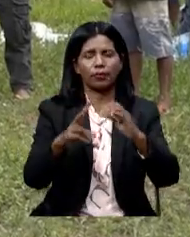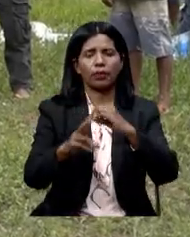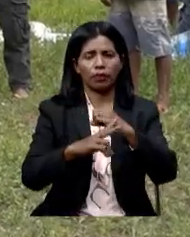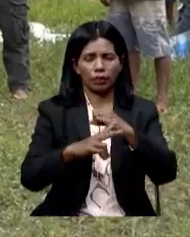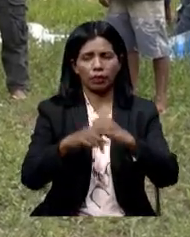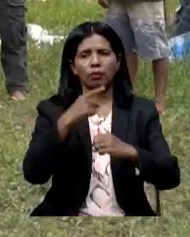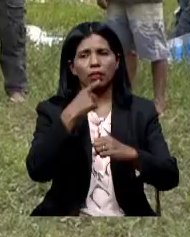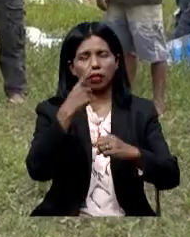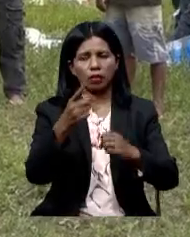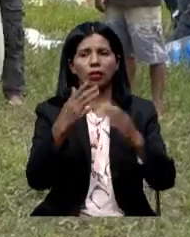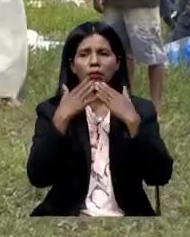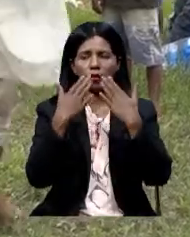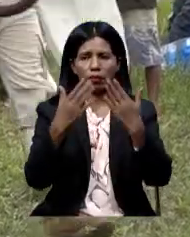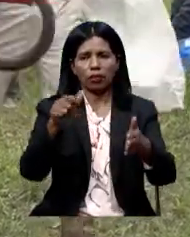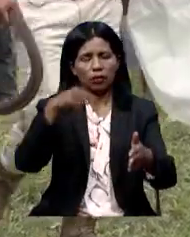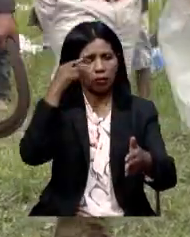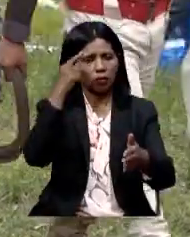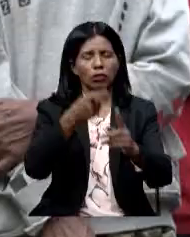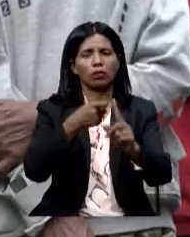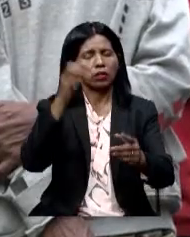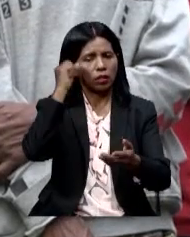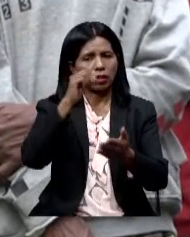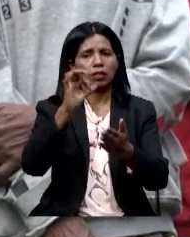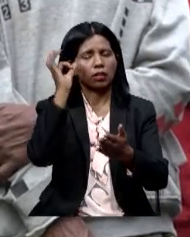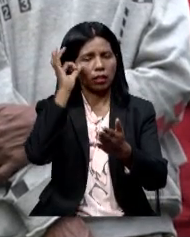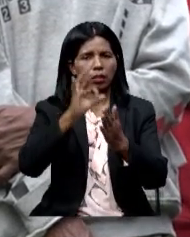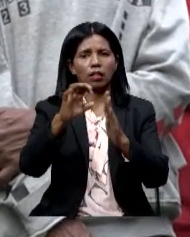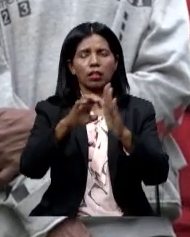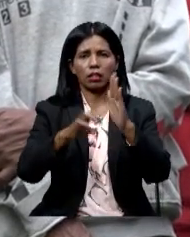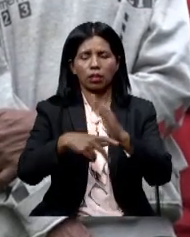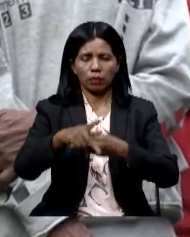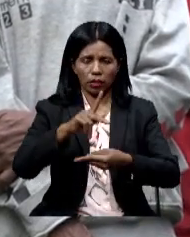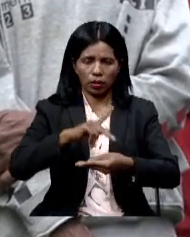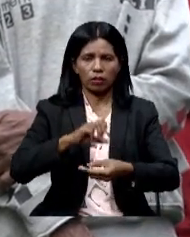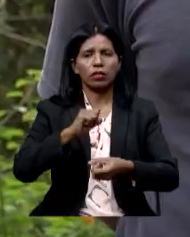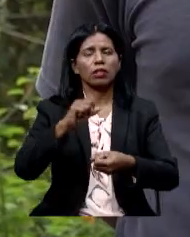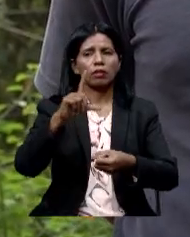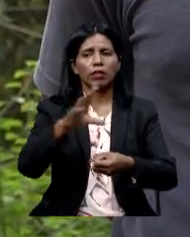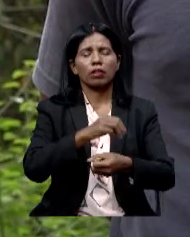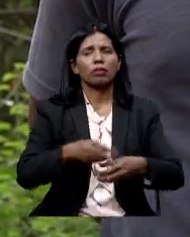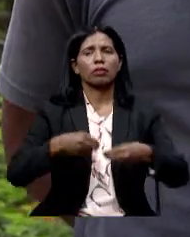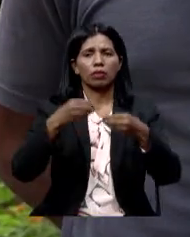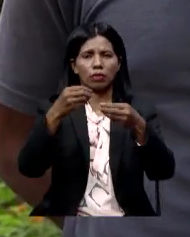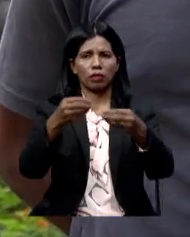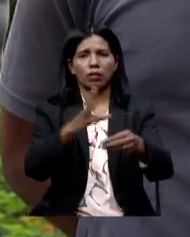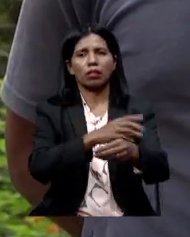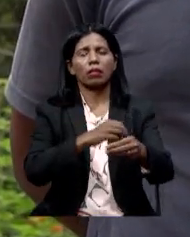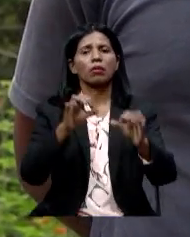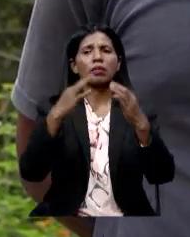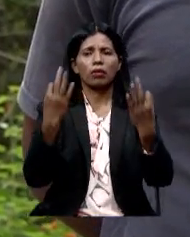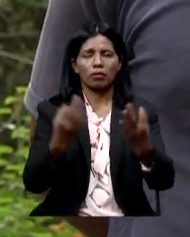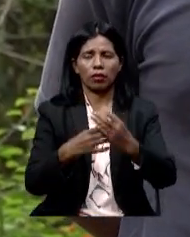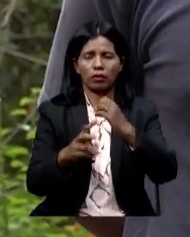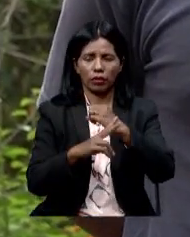Magno Hateten agradece ao governo e o secretário de Estado de Proteção Civil, também oferece ona material construção para a família